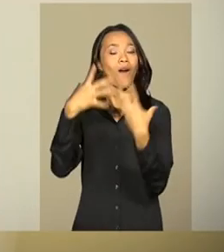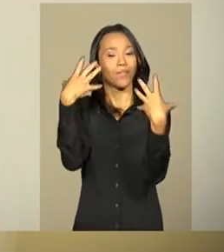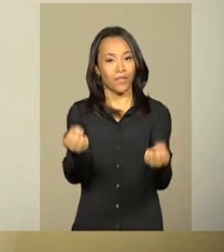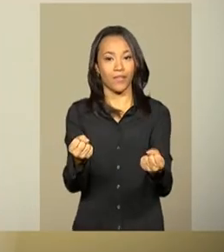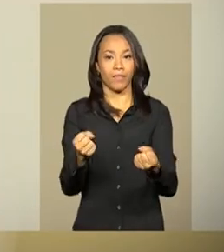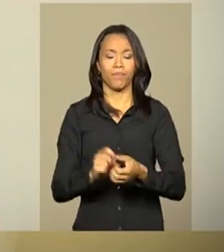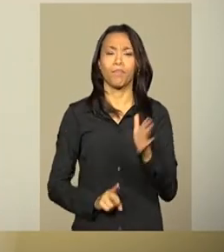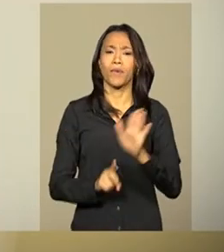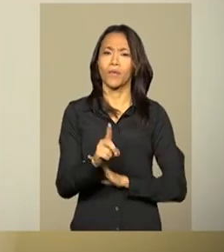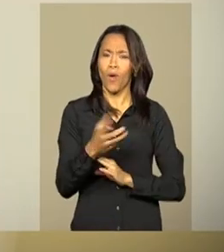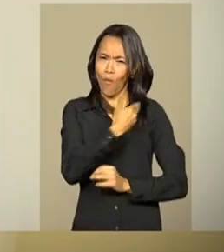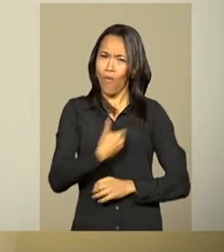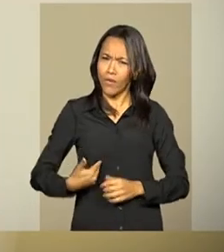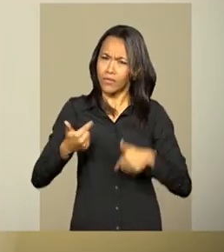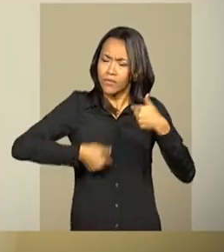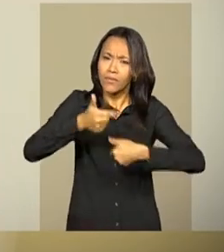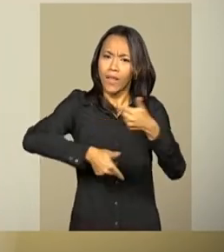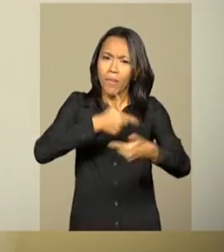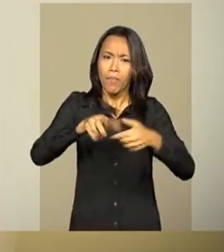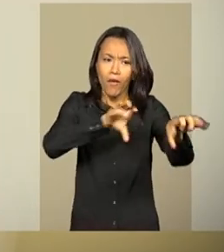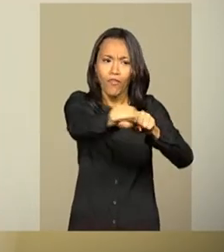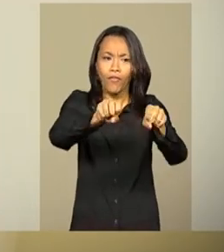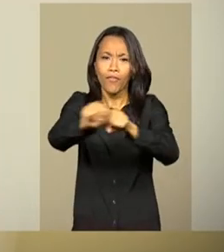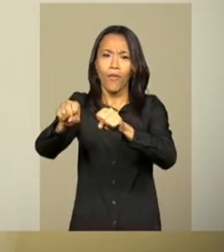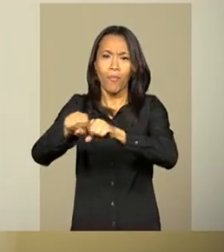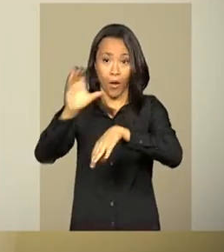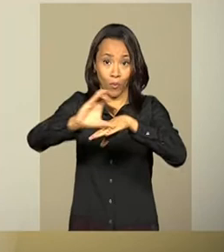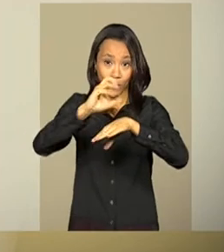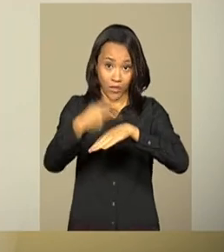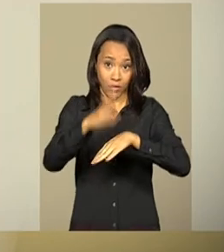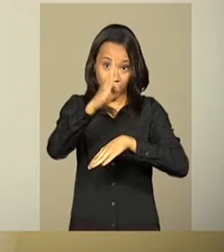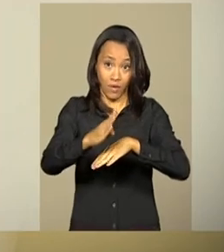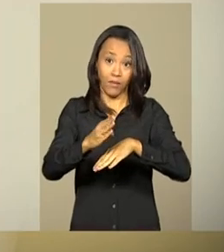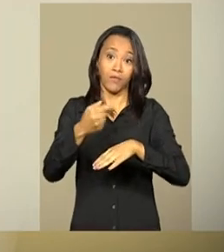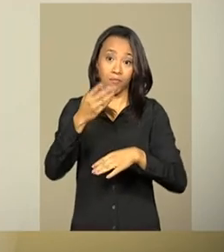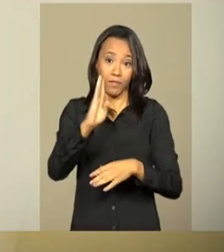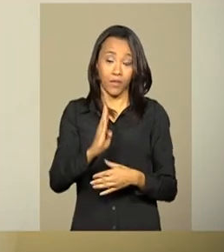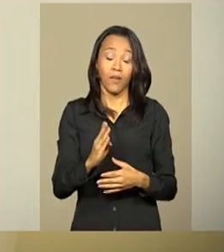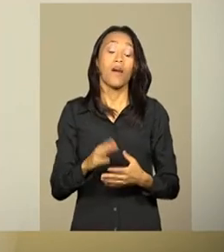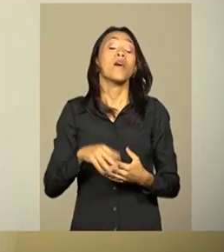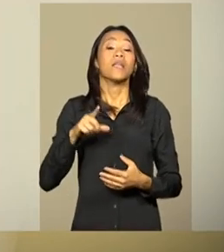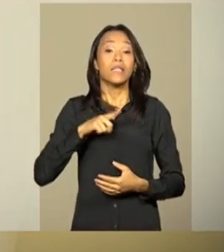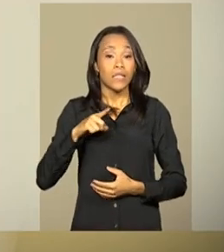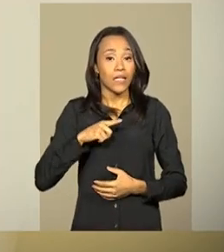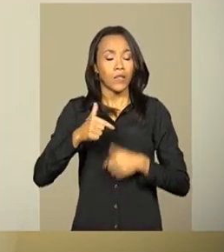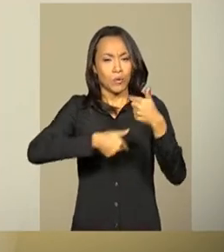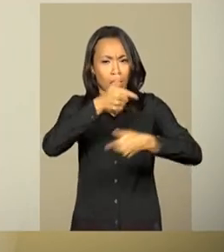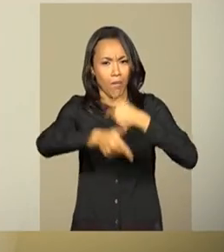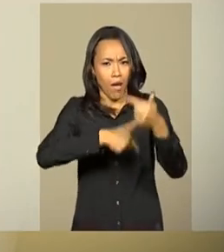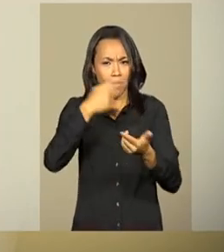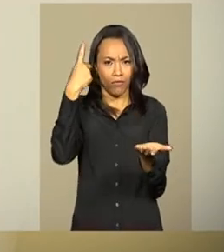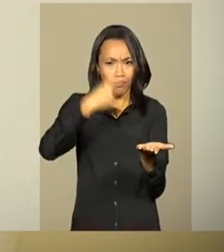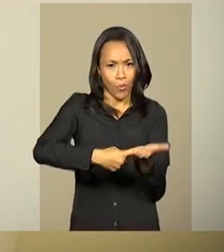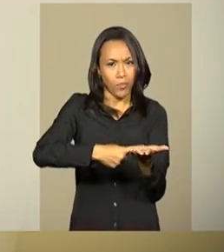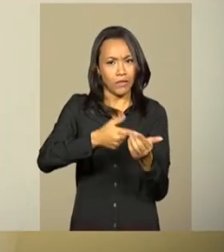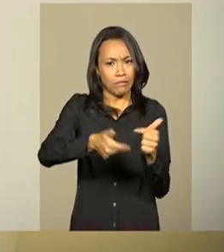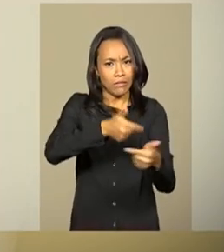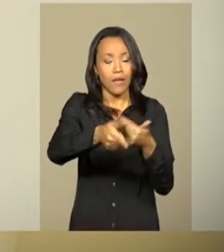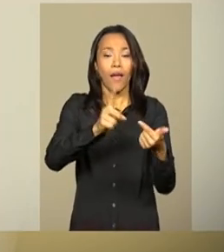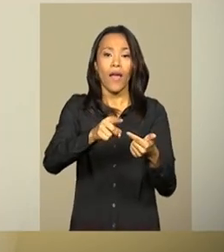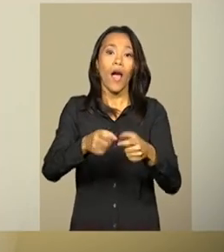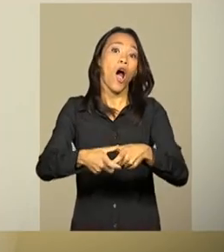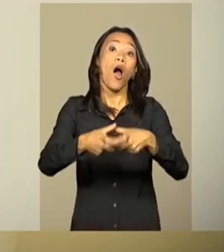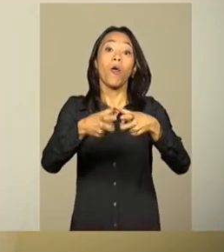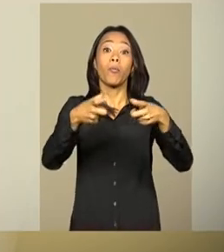decisão está trabalhando para formar Mais Médicos aqui no Brasil uma das ações do Mais Médicos é aumentar o número de